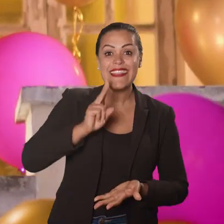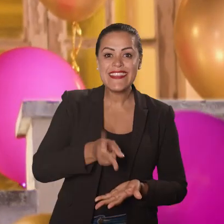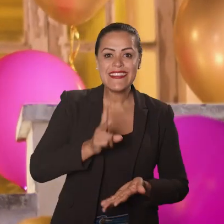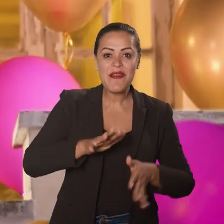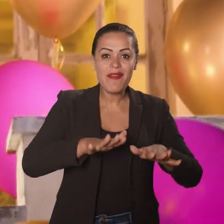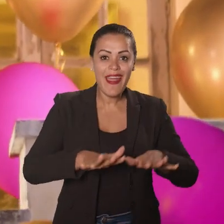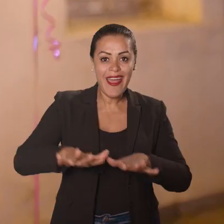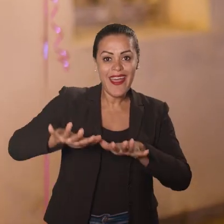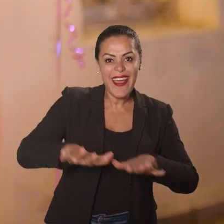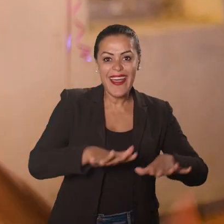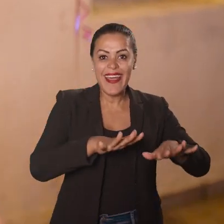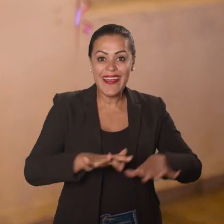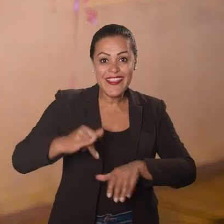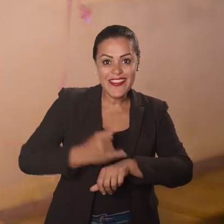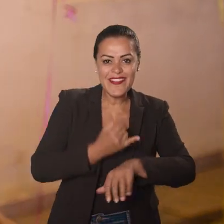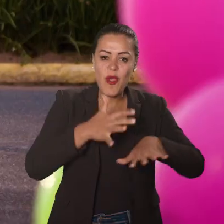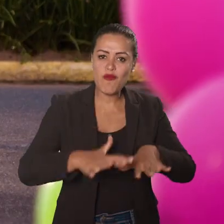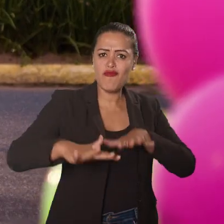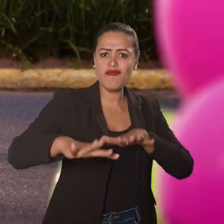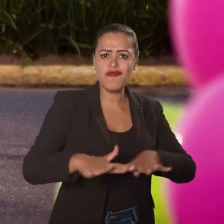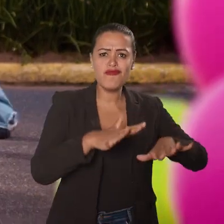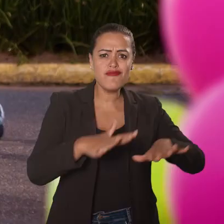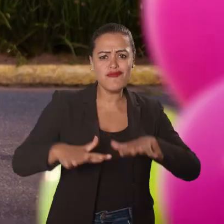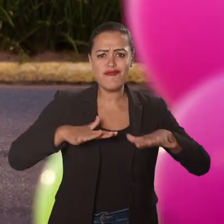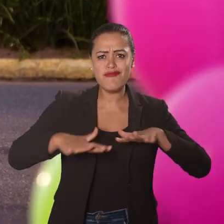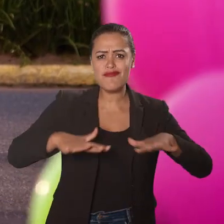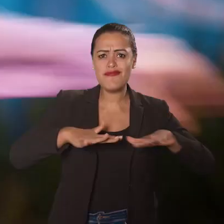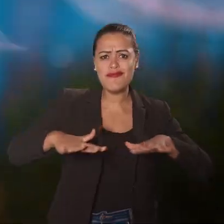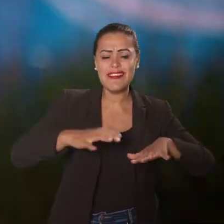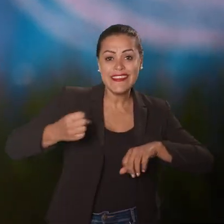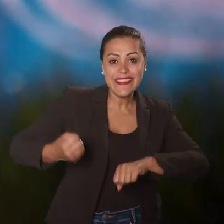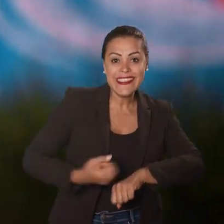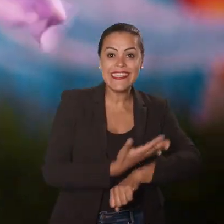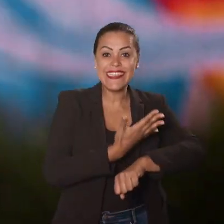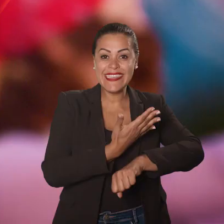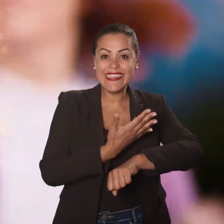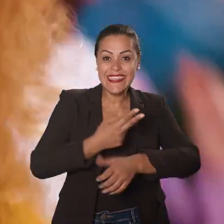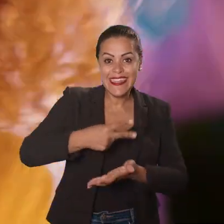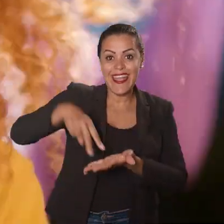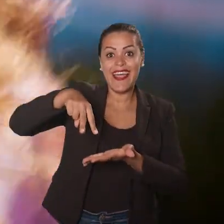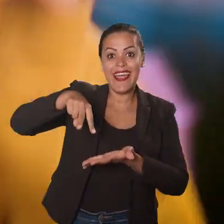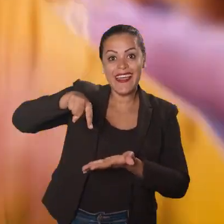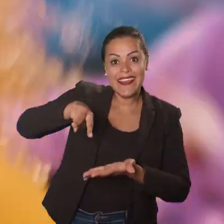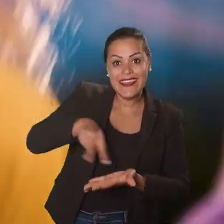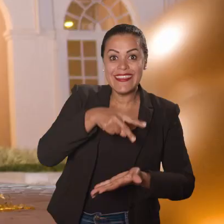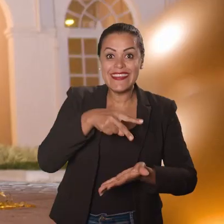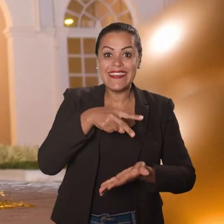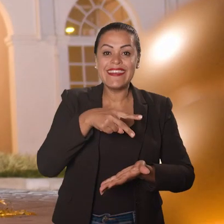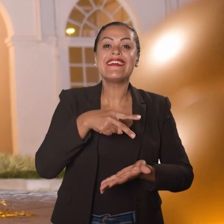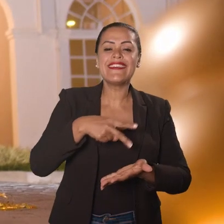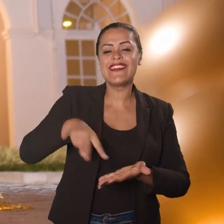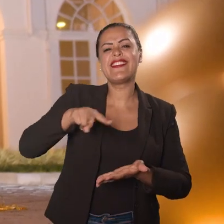A dança sempre teve os seus pés em Joinville. Movimento, ritmo, emoção. Em